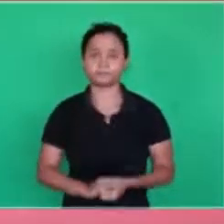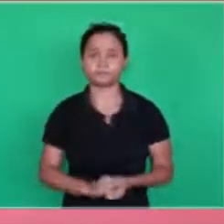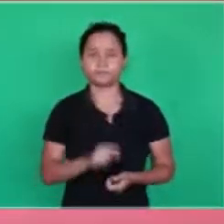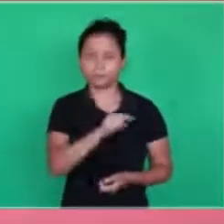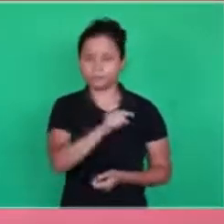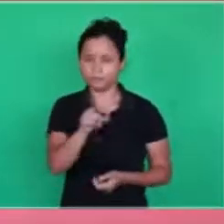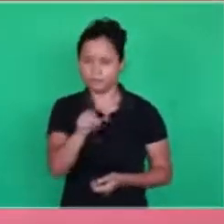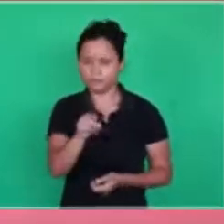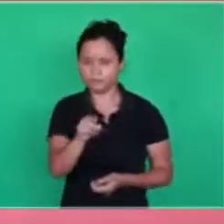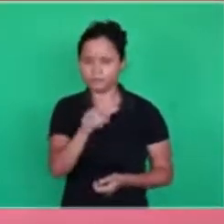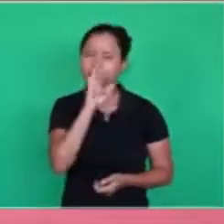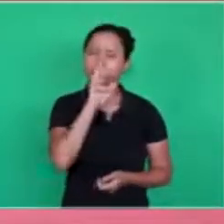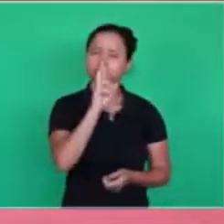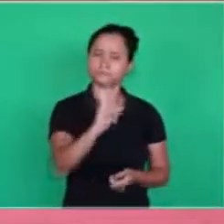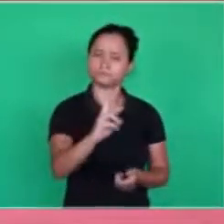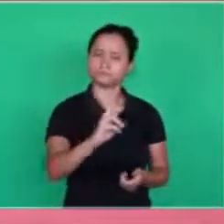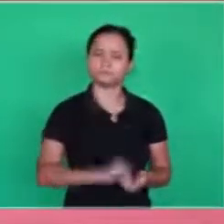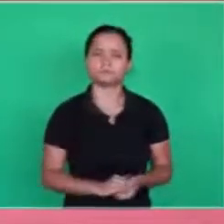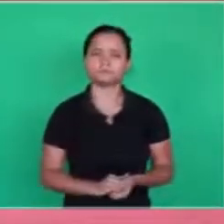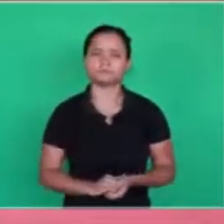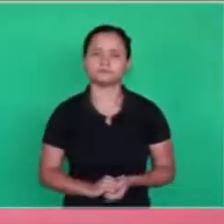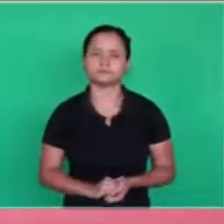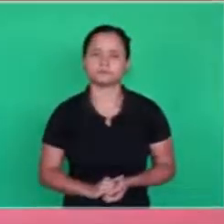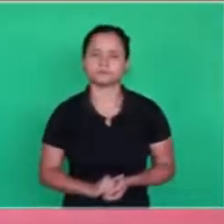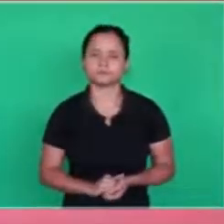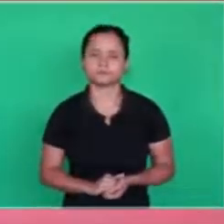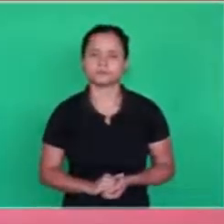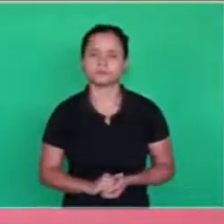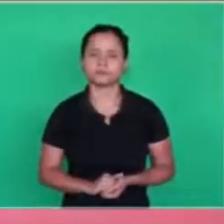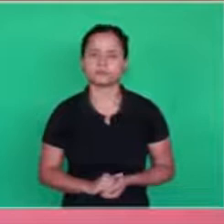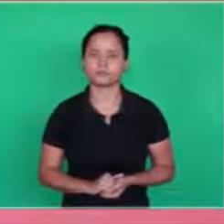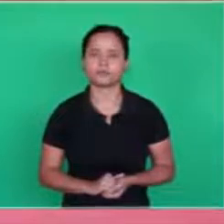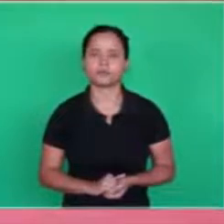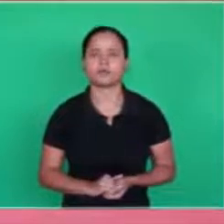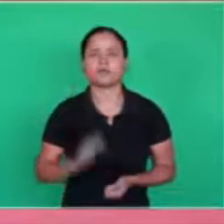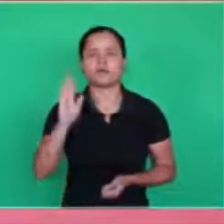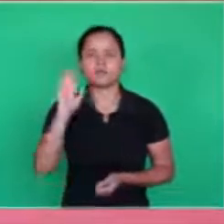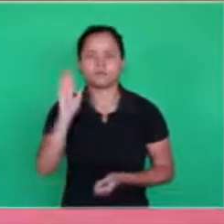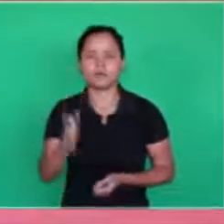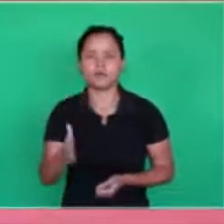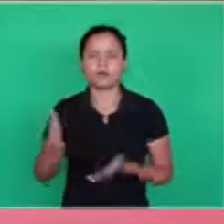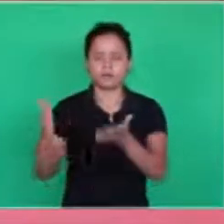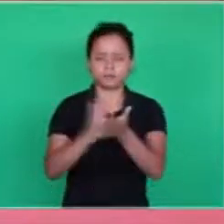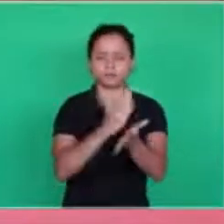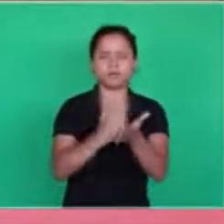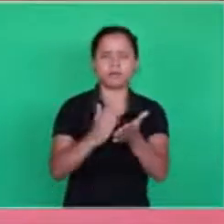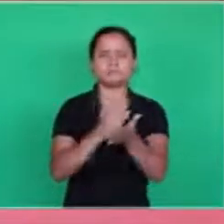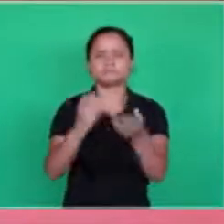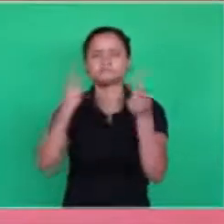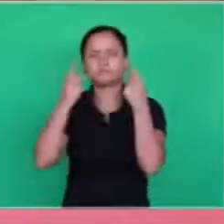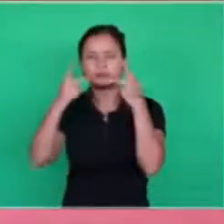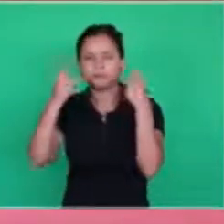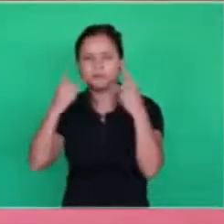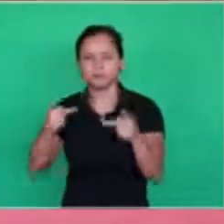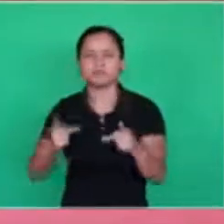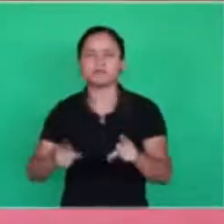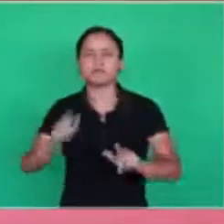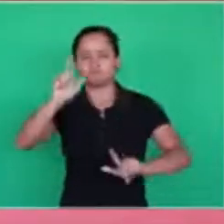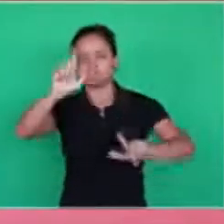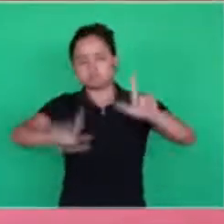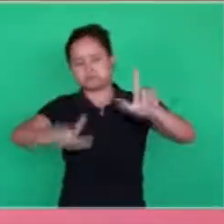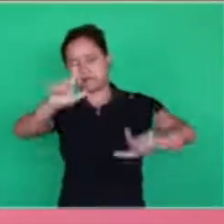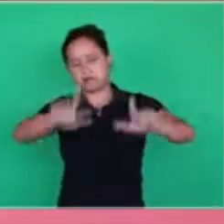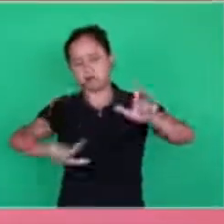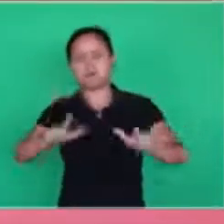aqui, se já ouviram alguma pregação em televisão, em rádio, em qualquer escrito sobre